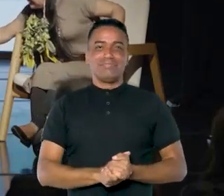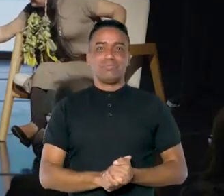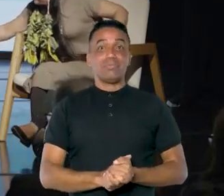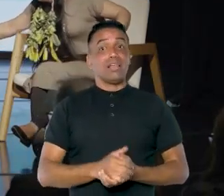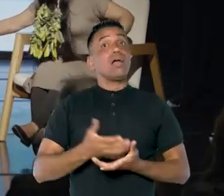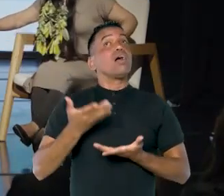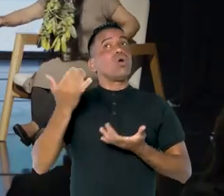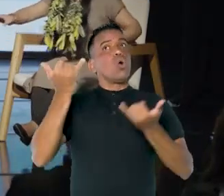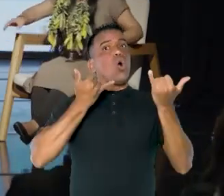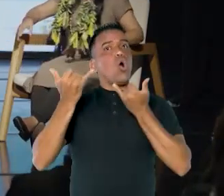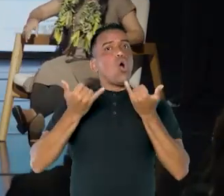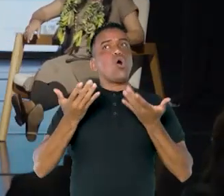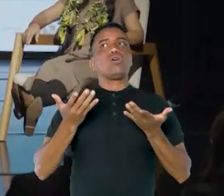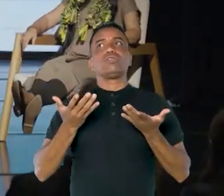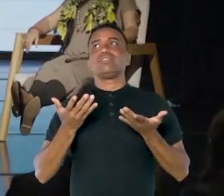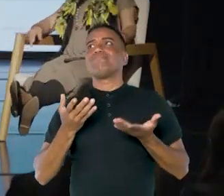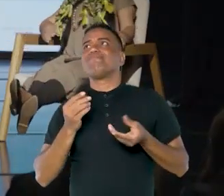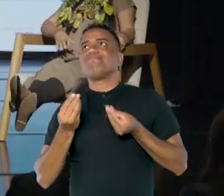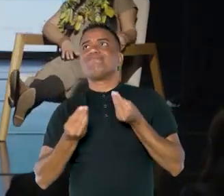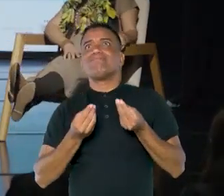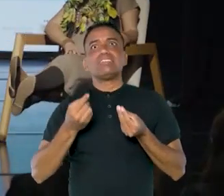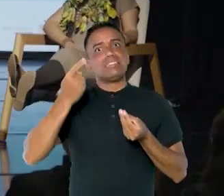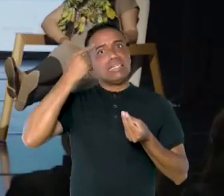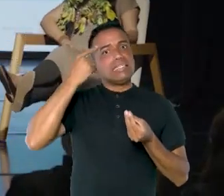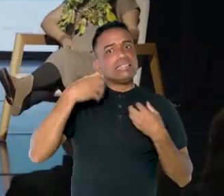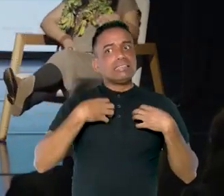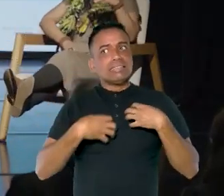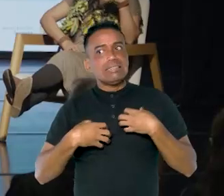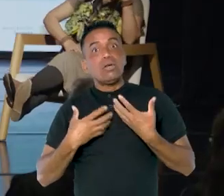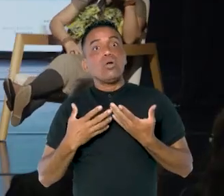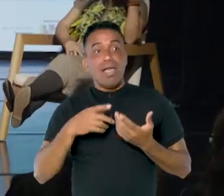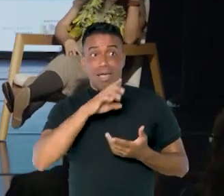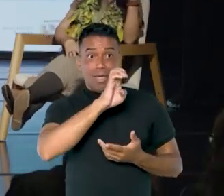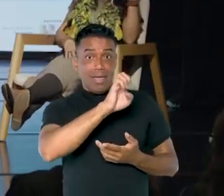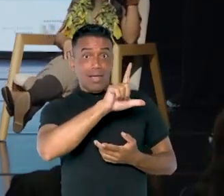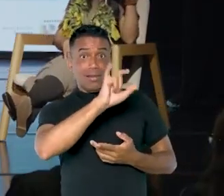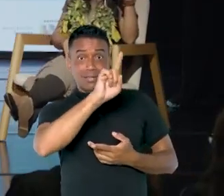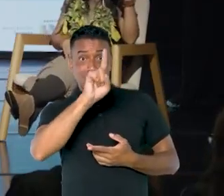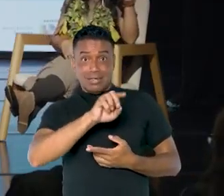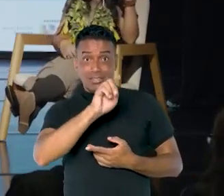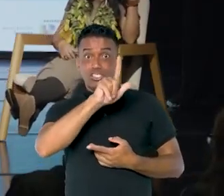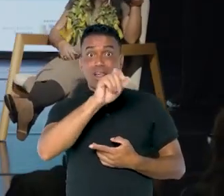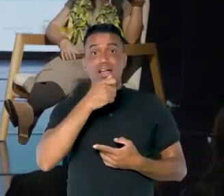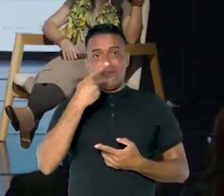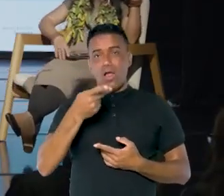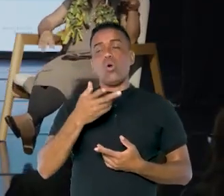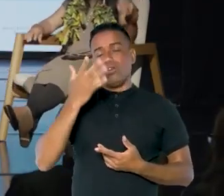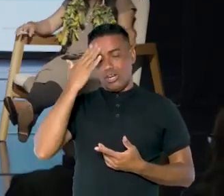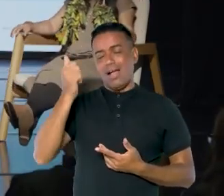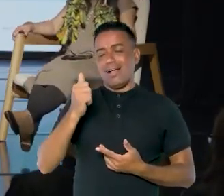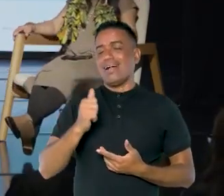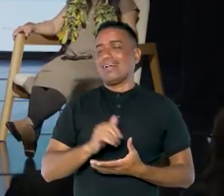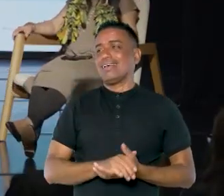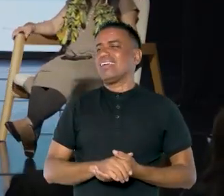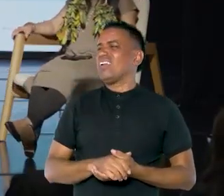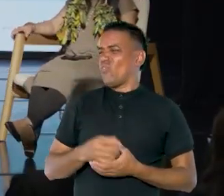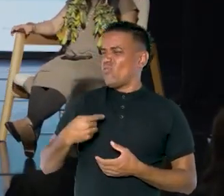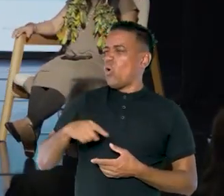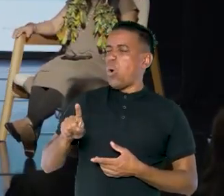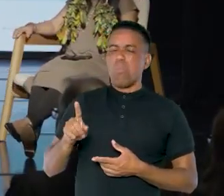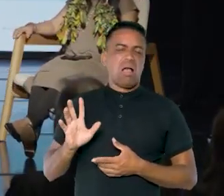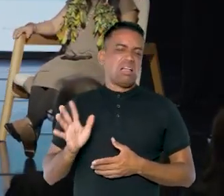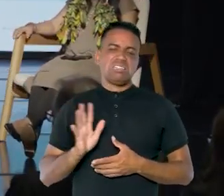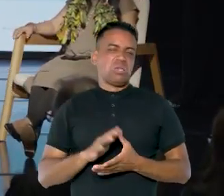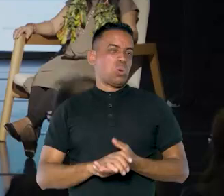Conta para a gente das suas expectativas, que da Elisângela a gente já está sabendo. Vou para Belém, mas não sou muito